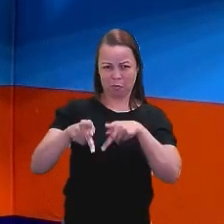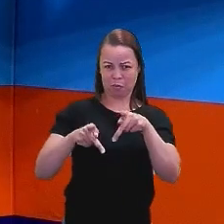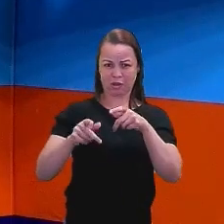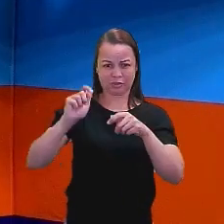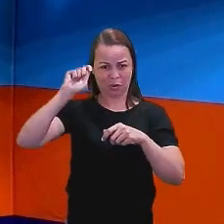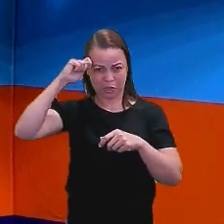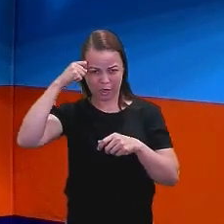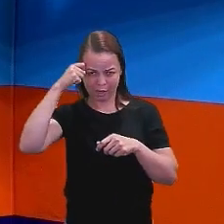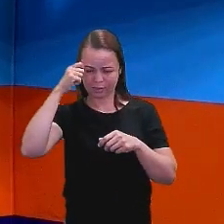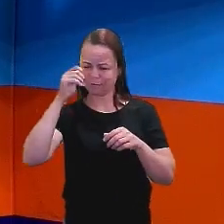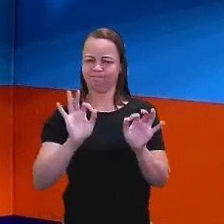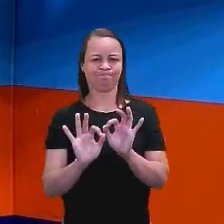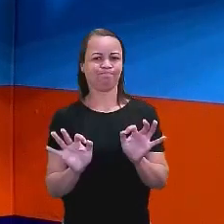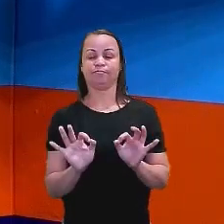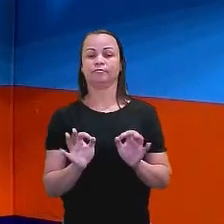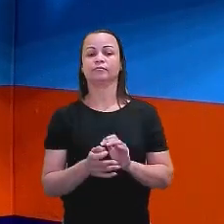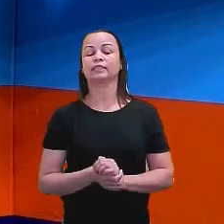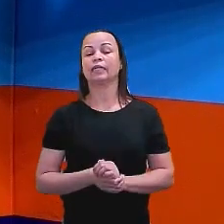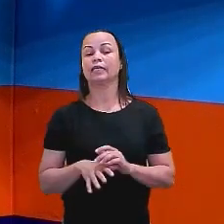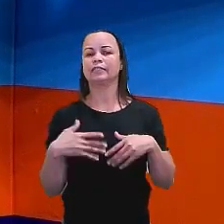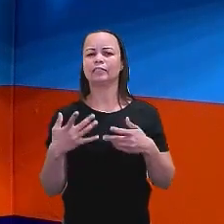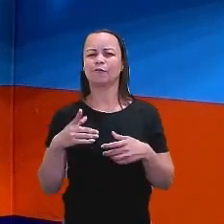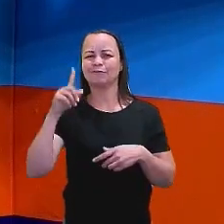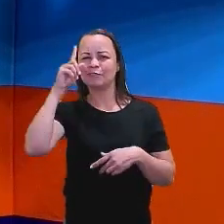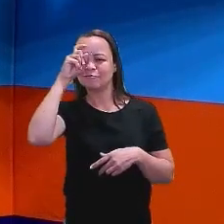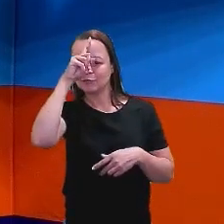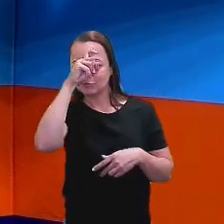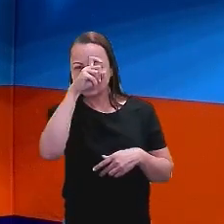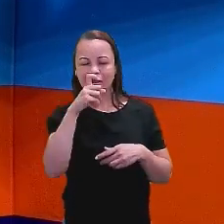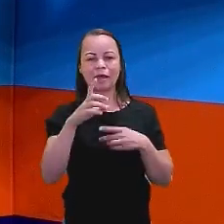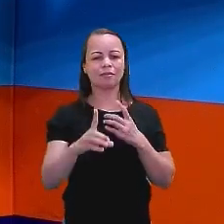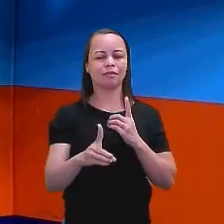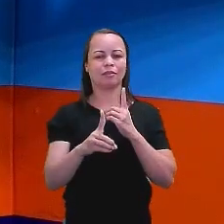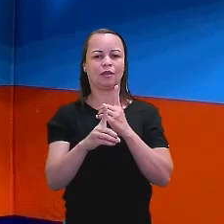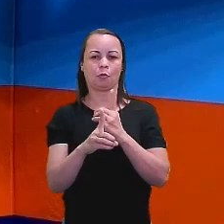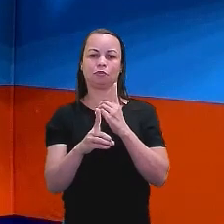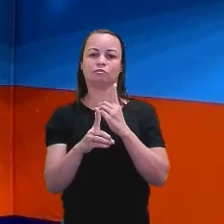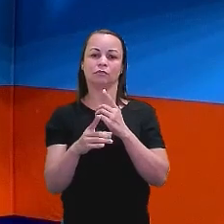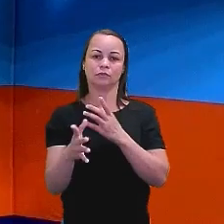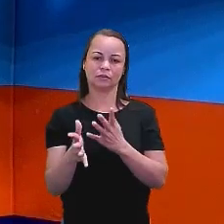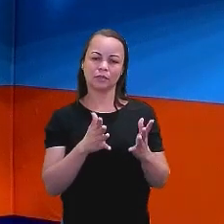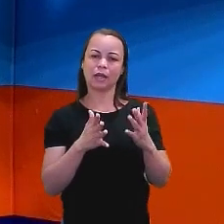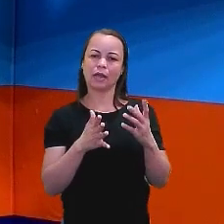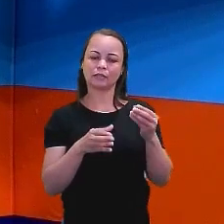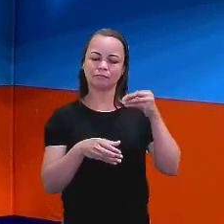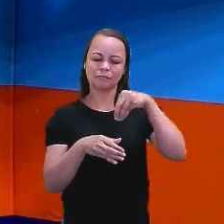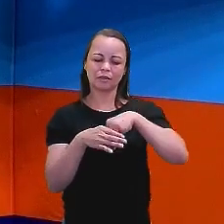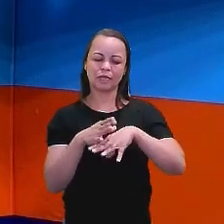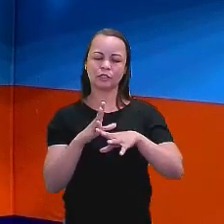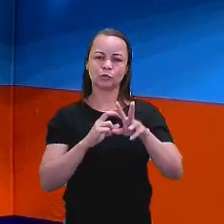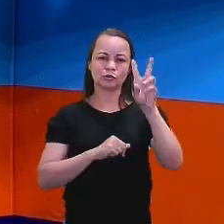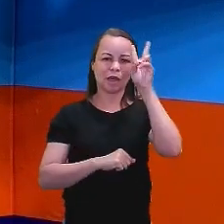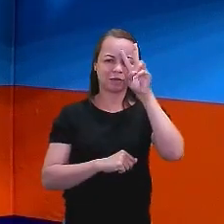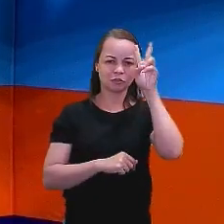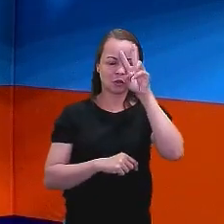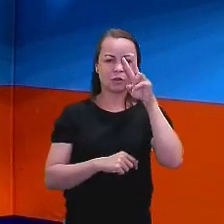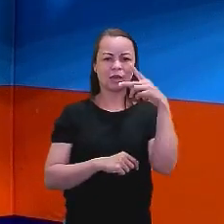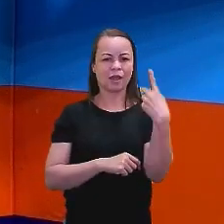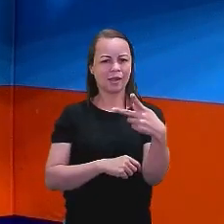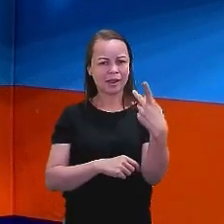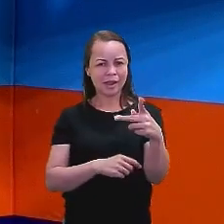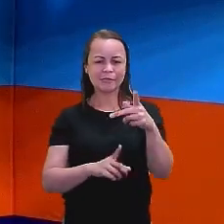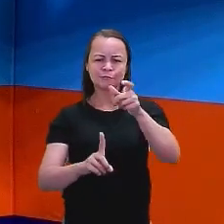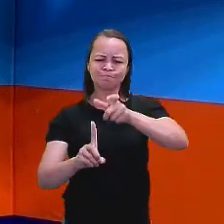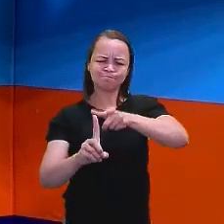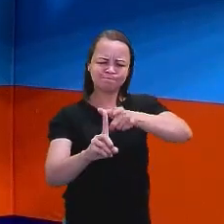negra. Então, a gente tem dificuldade de encontrar dentro da nossa história esses personagens